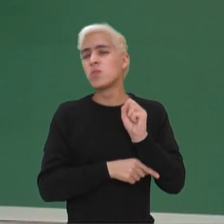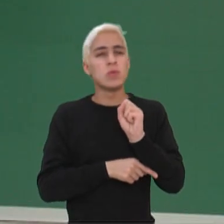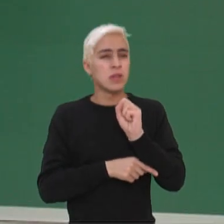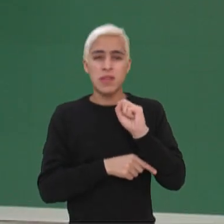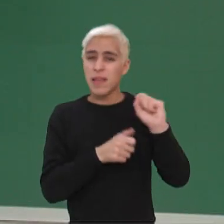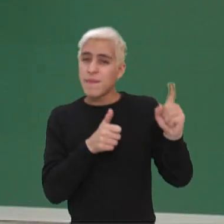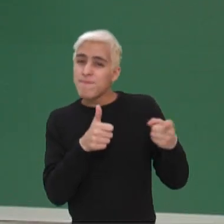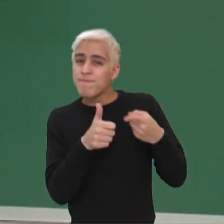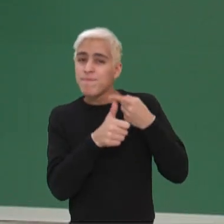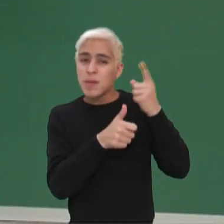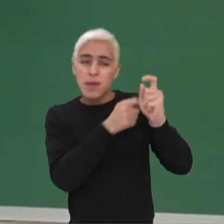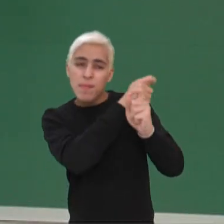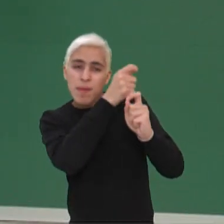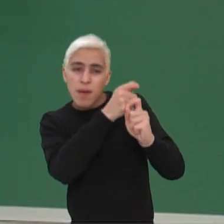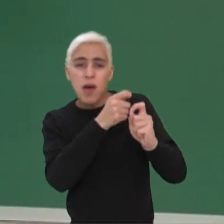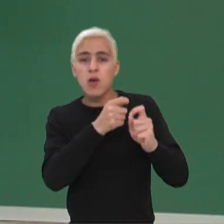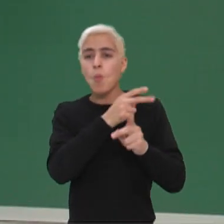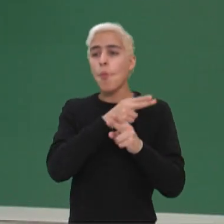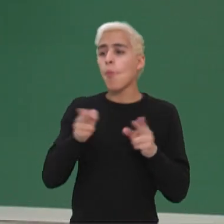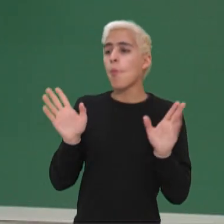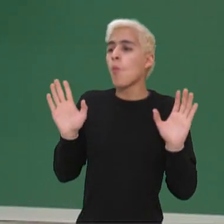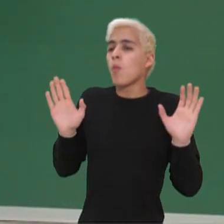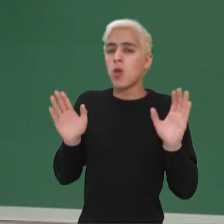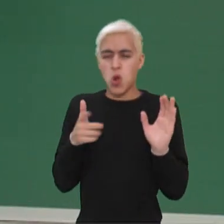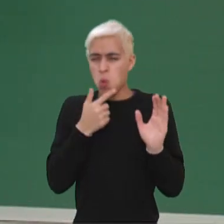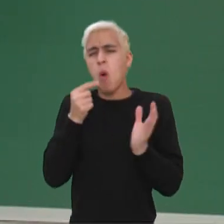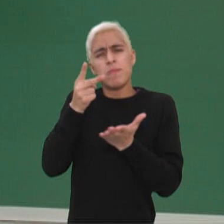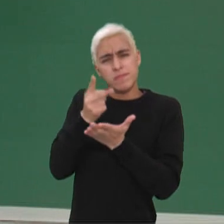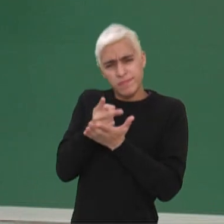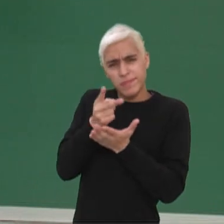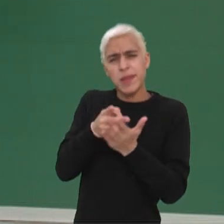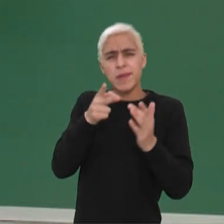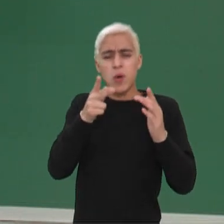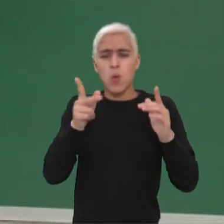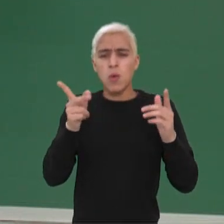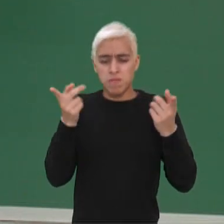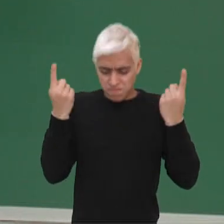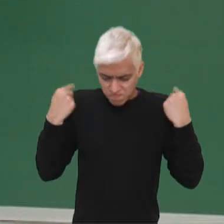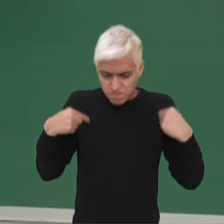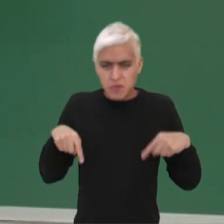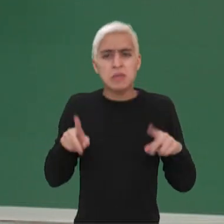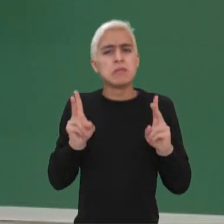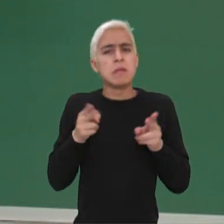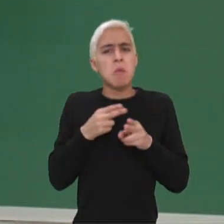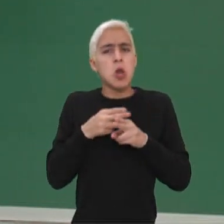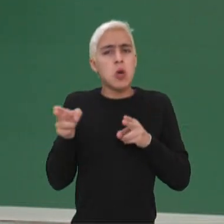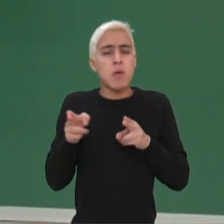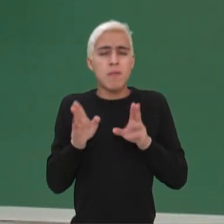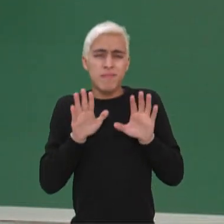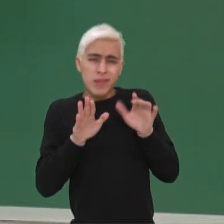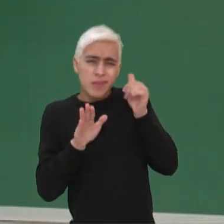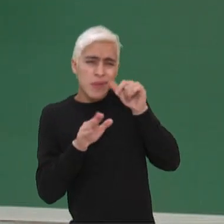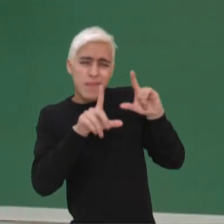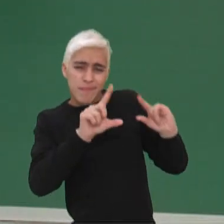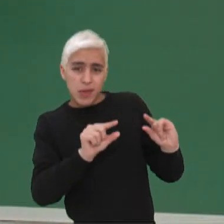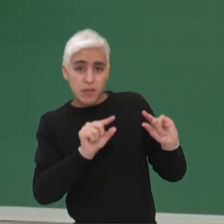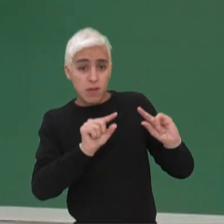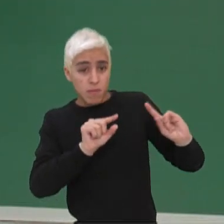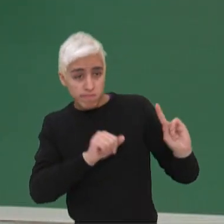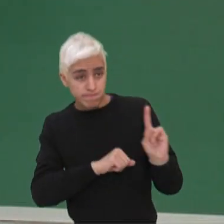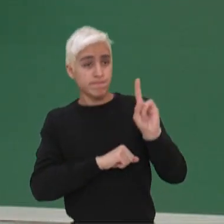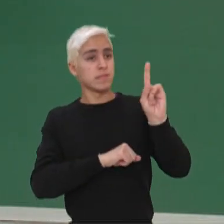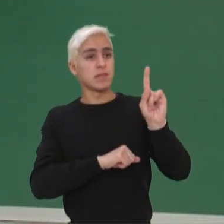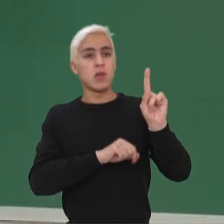com a nudez feminina. O homem era mais retratado com a parte da nudez, a mulher nem tanto. Então você tem